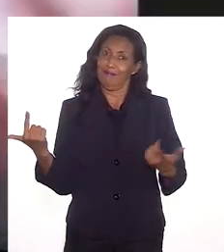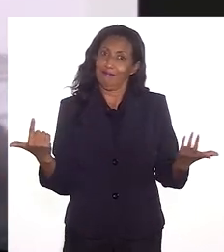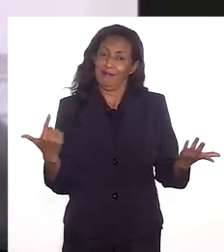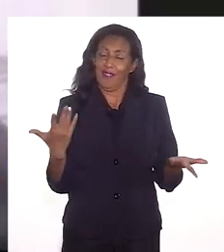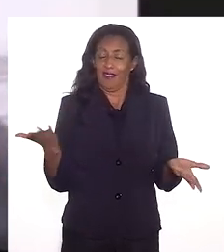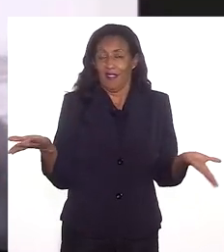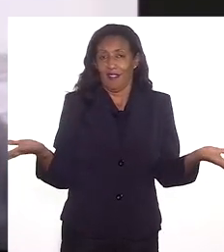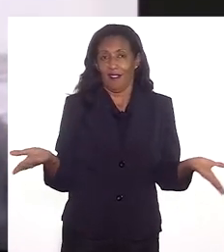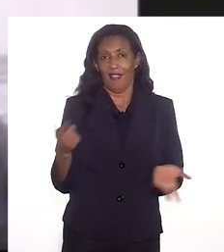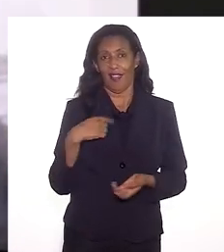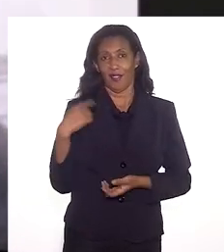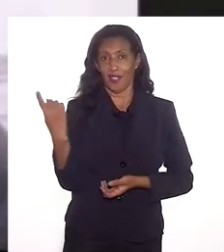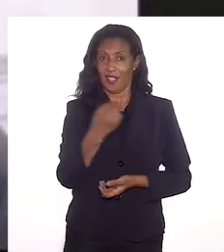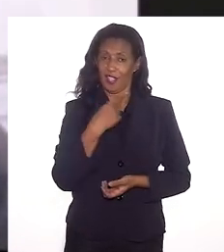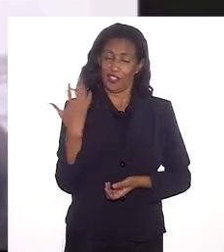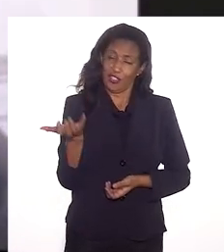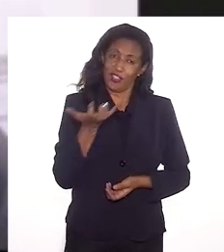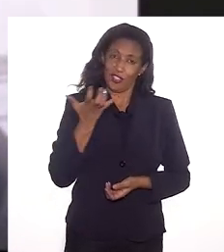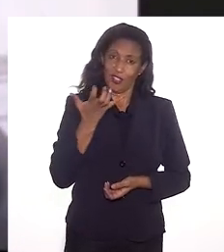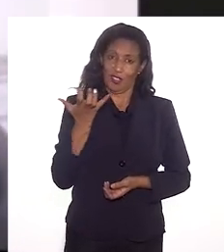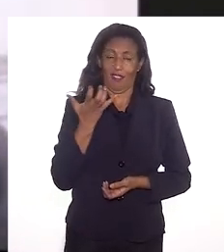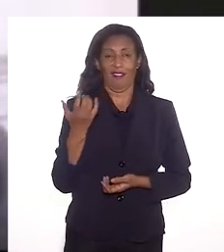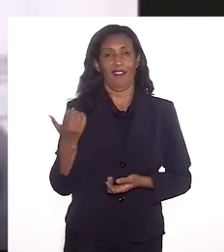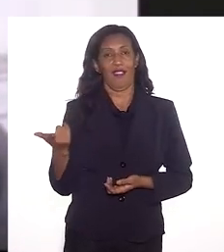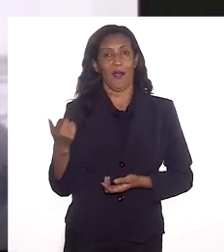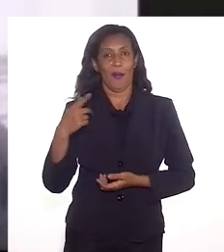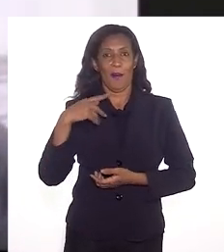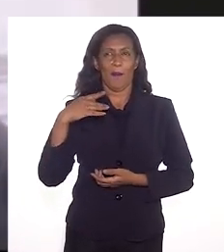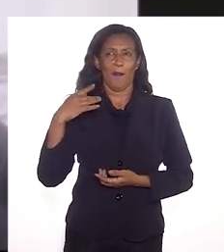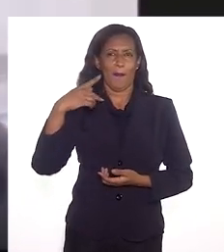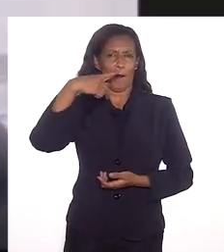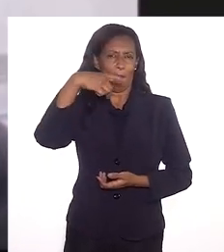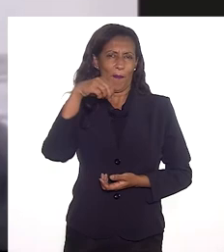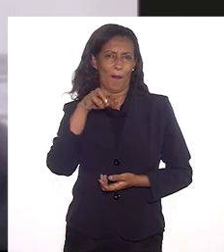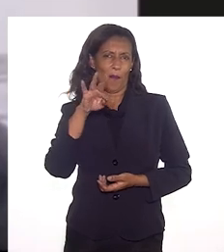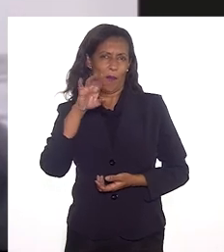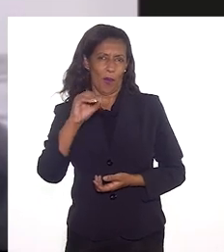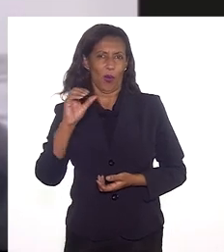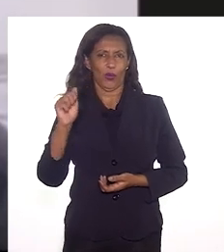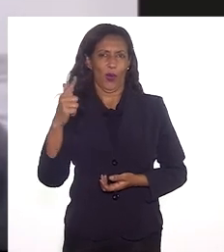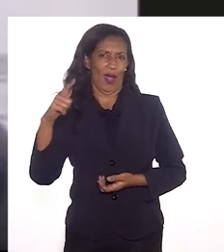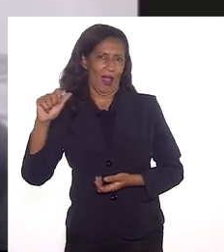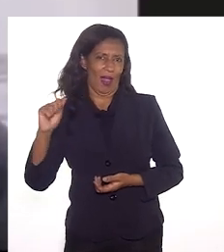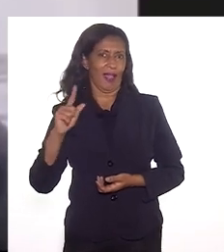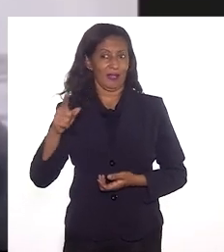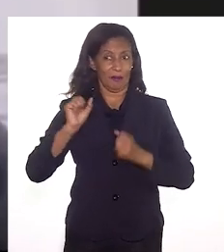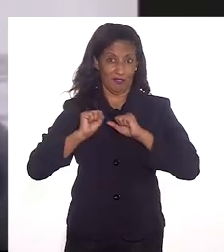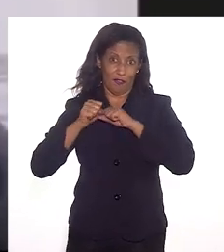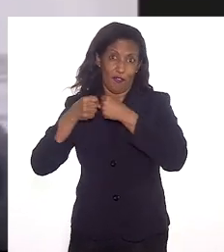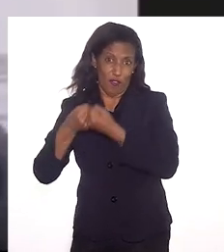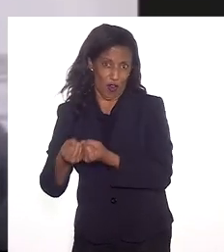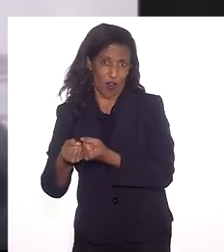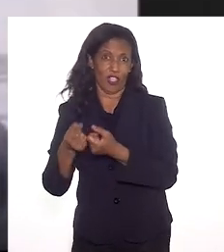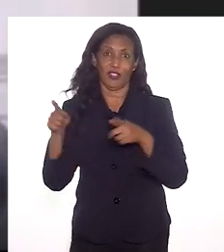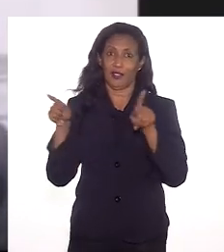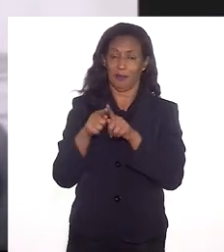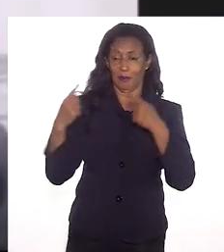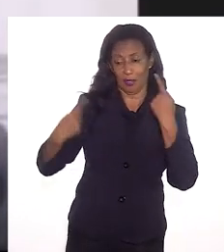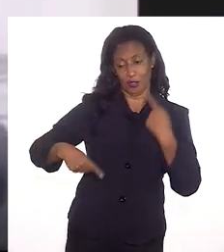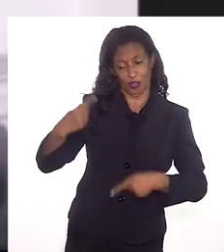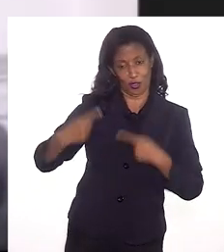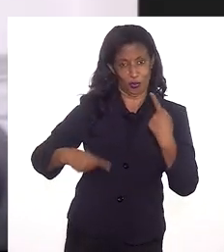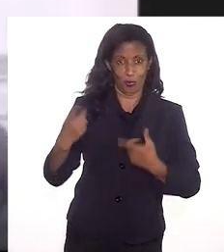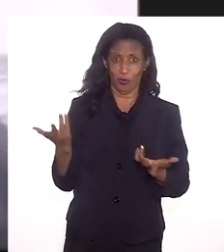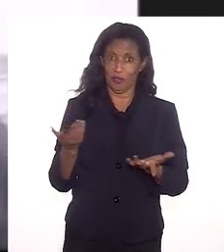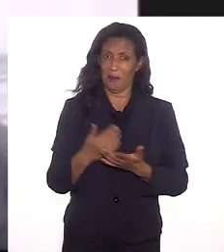é claro que a gente tá aí batalhando pela aquela concorrência Porto Alegre eu sei que veio com muito forte